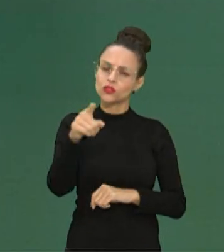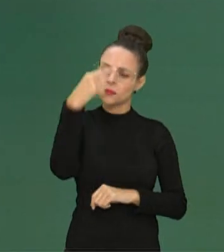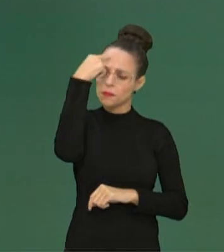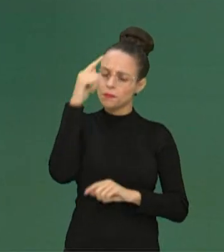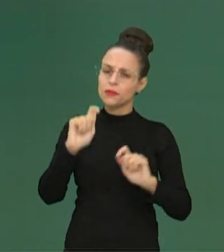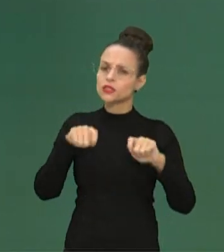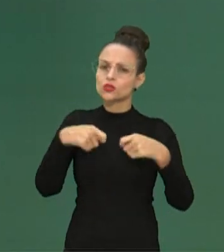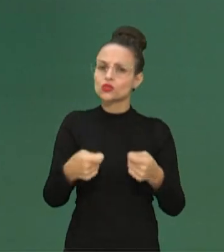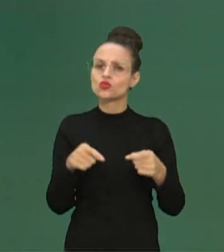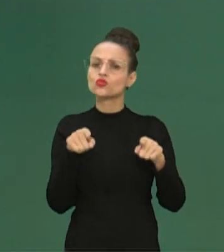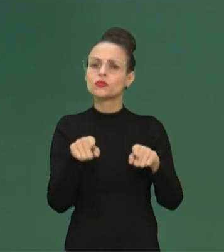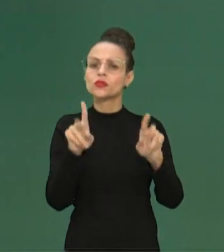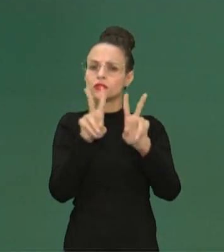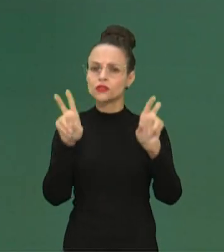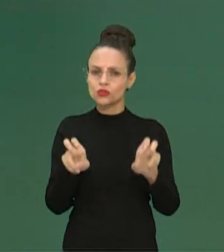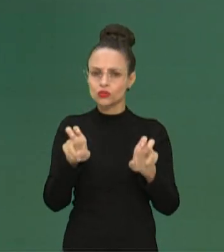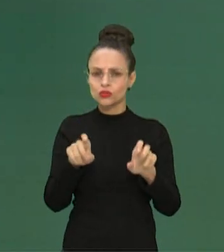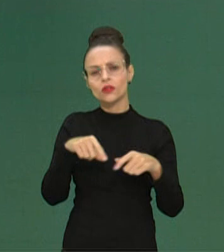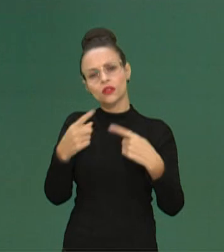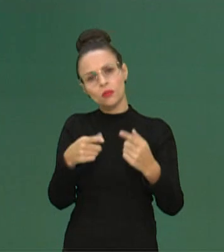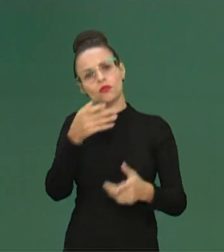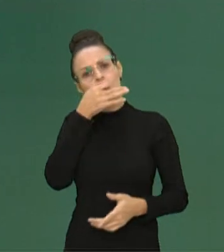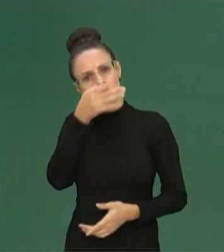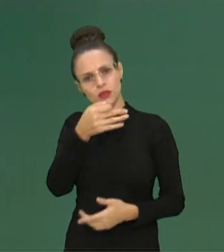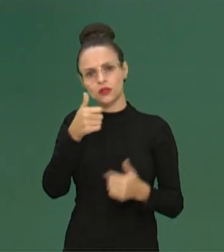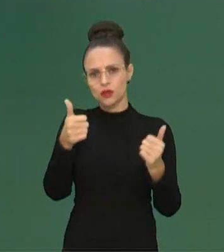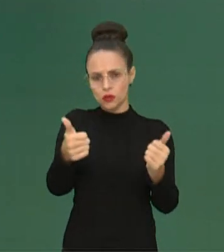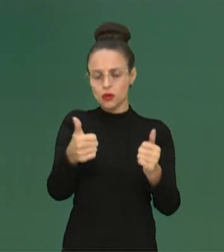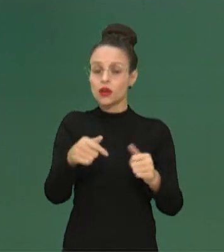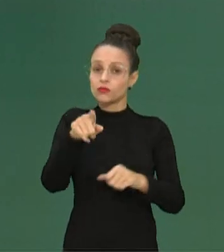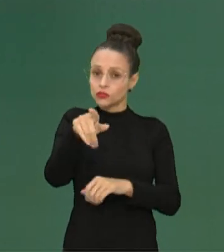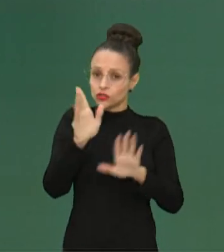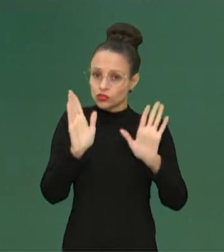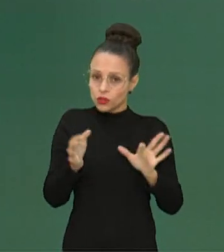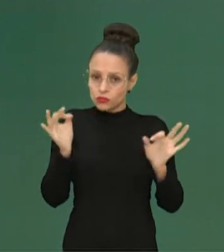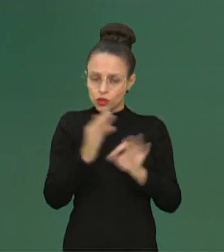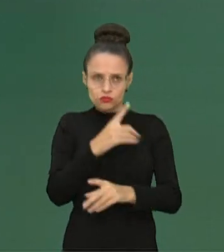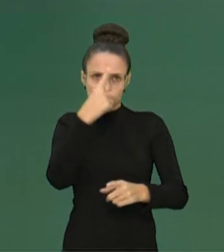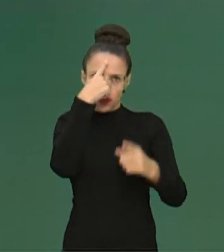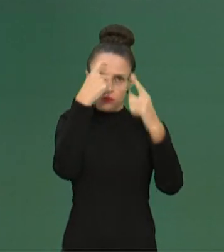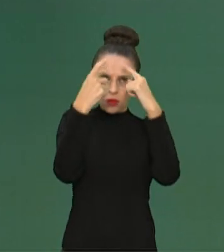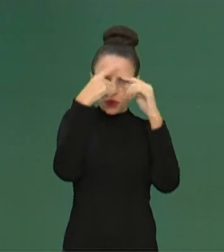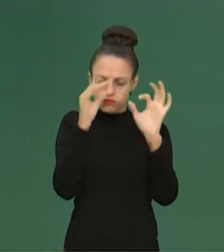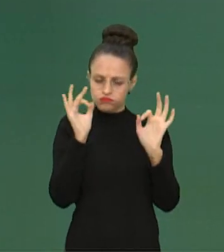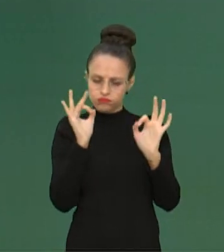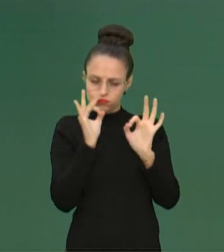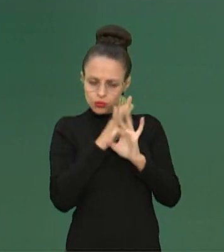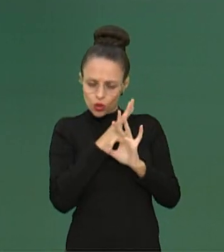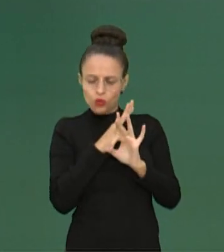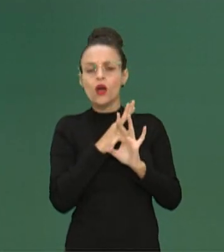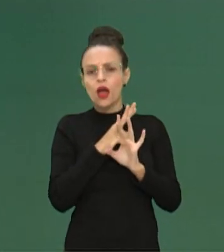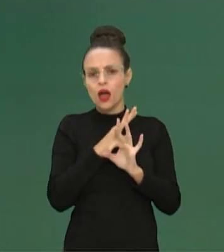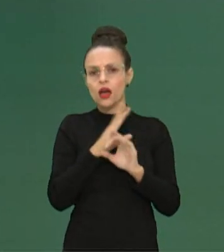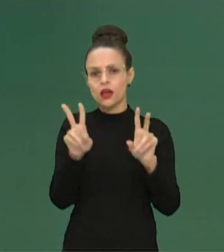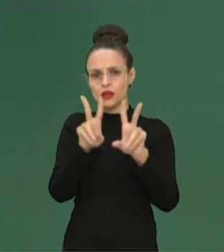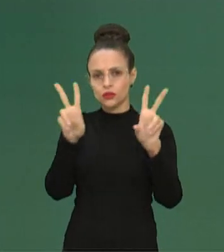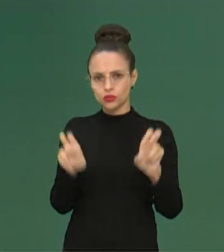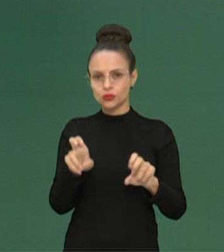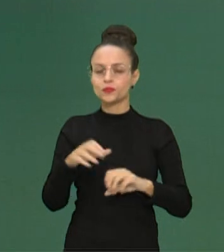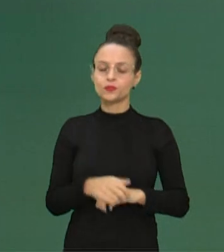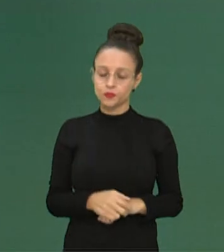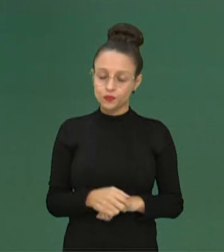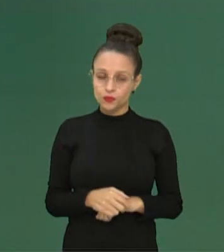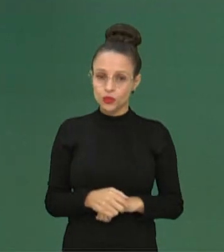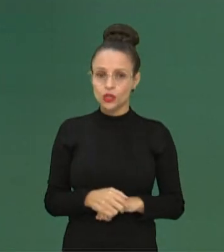O que você sabe sobre? Depois você cria uma opinião. Depois que você tem ideias construídas sobre um assunto. Inclusive